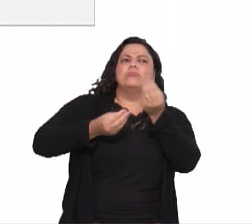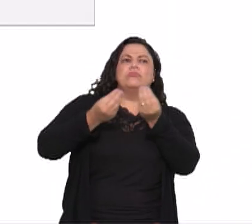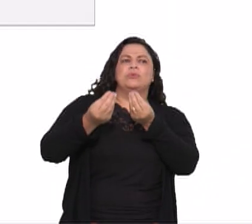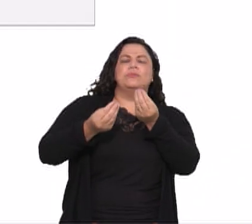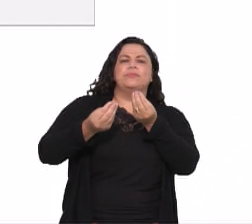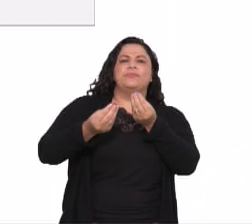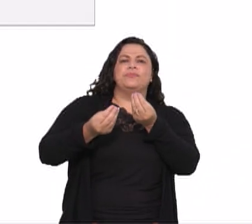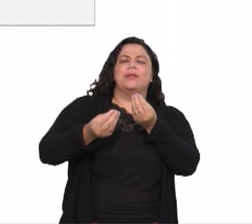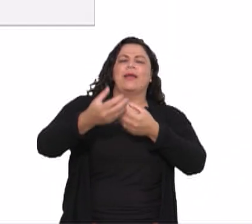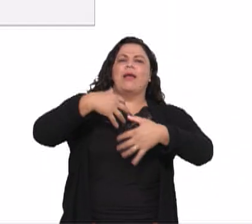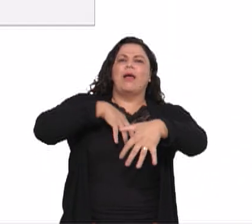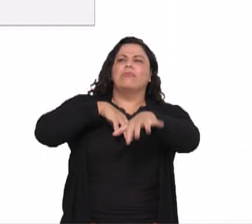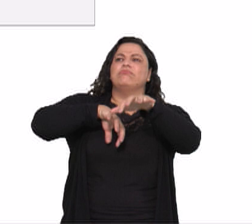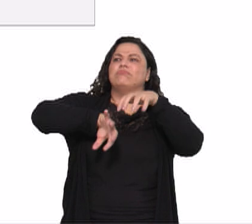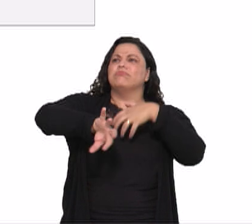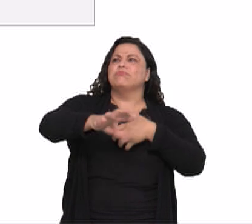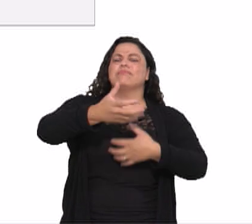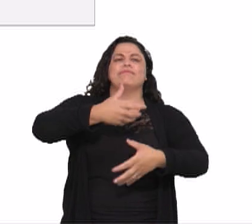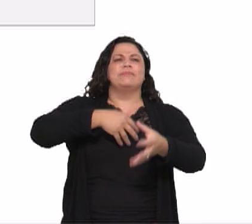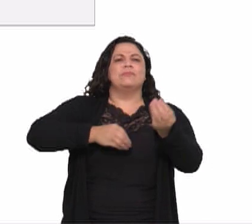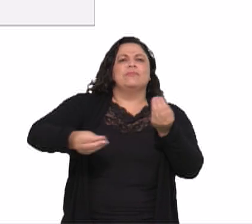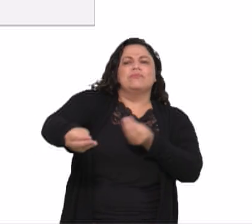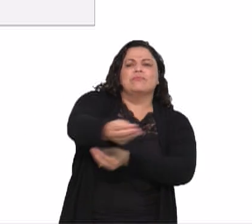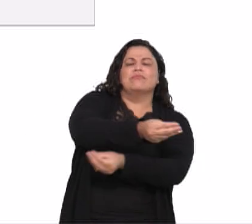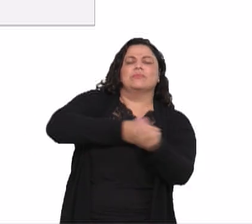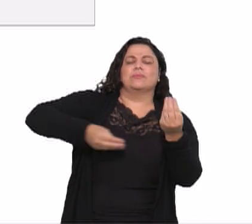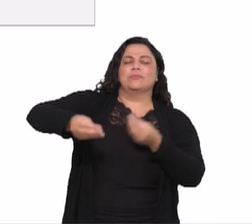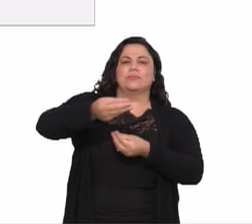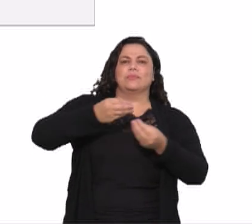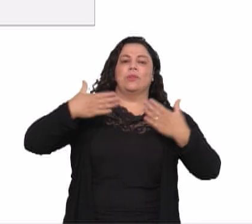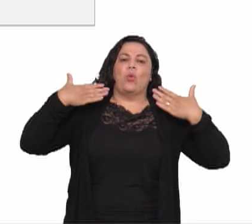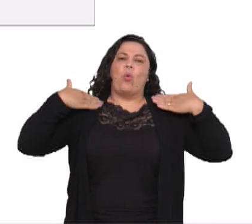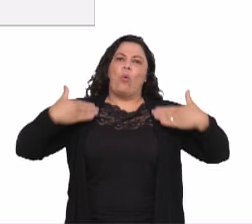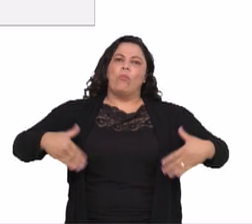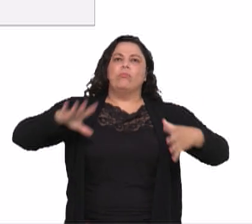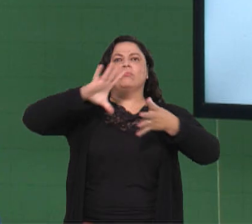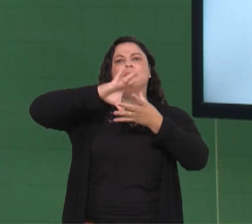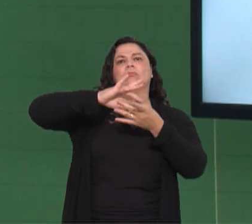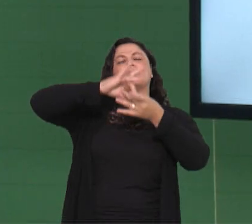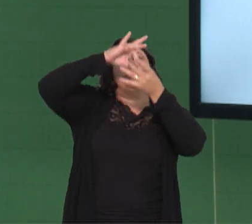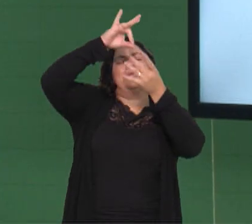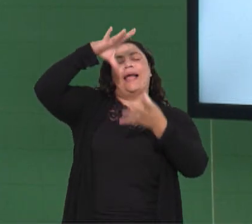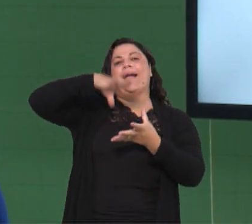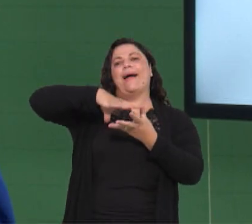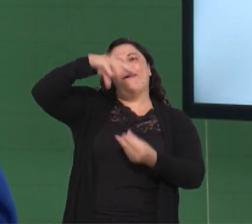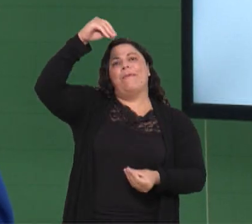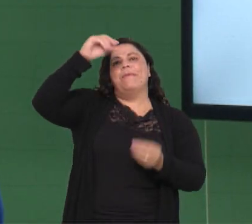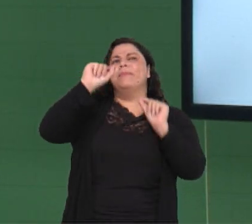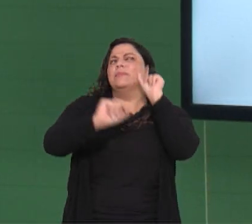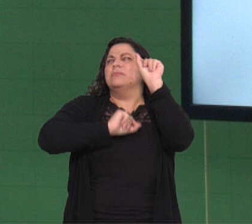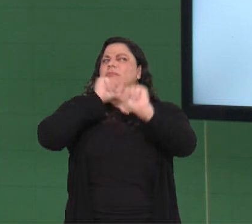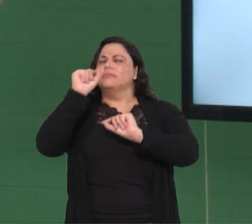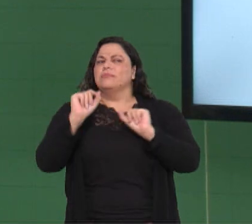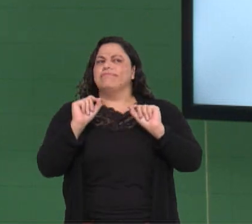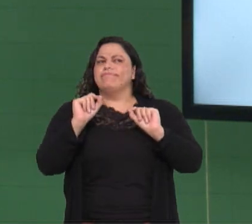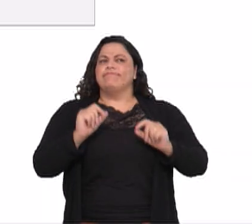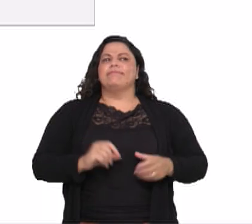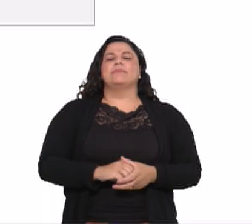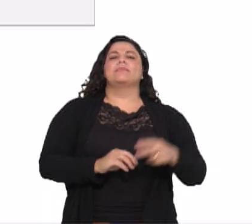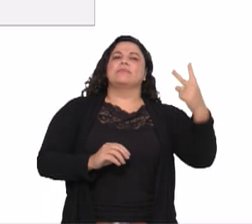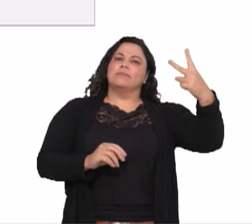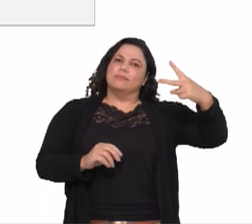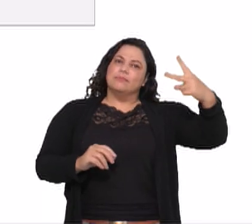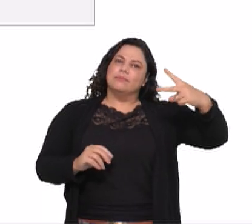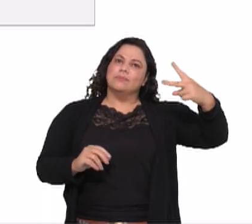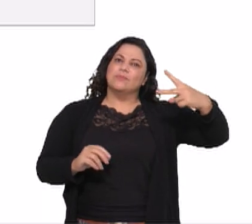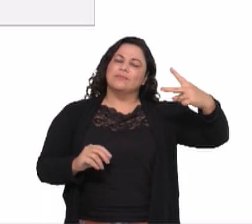relação corpo e alma em Platão? Como o Platão relaciona a questão do corpo com a questão da alma? Segunda